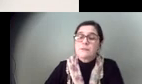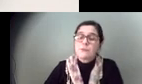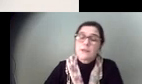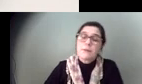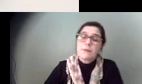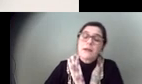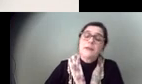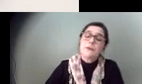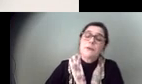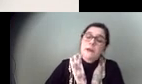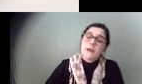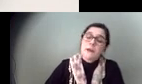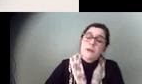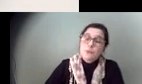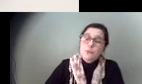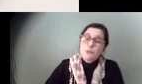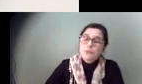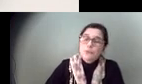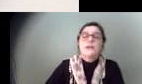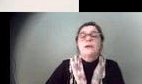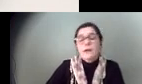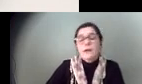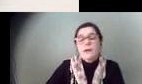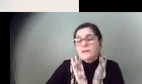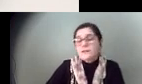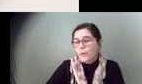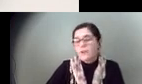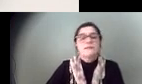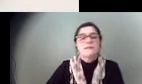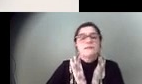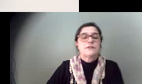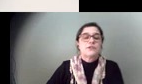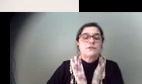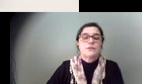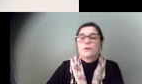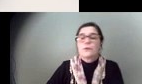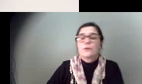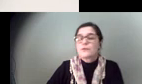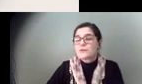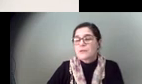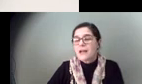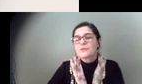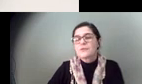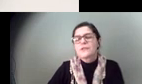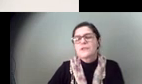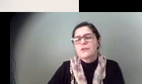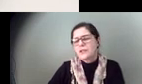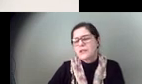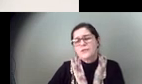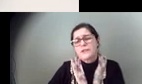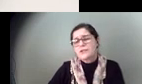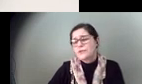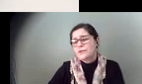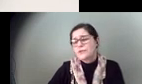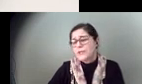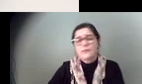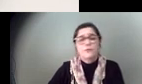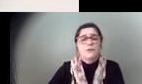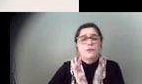até mesmo um trabalho junto, né, com a escola. Então, a gente viu aí alguns resultados posteriormente de